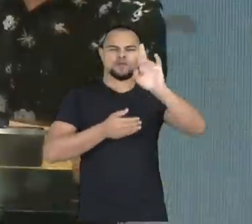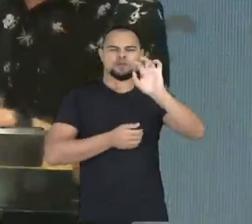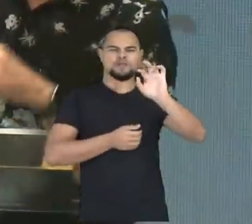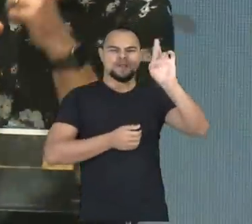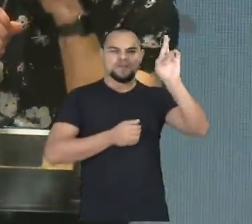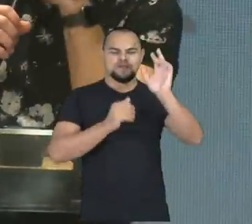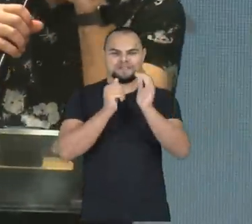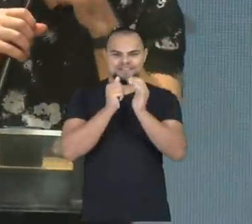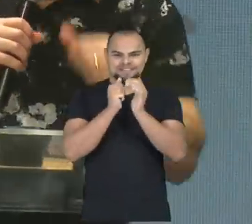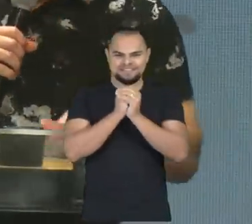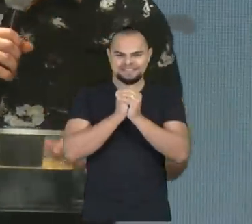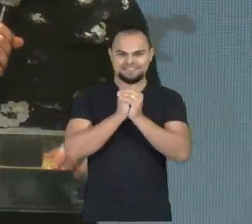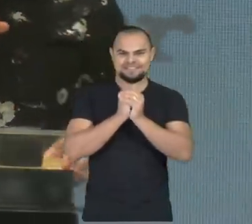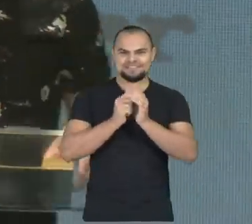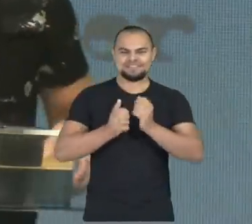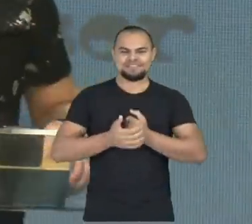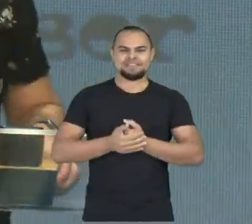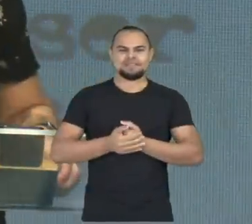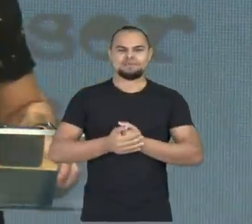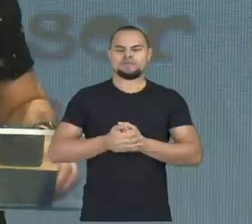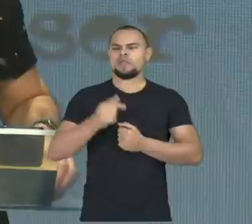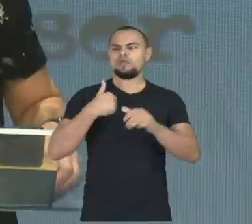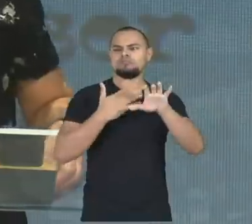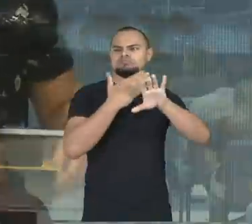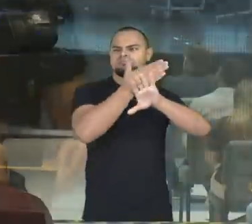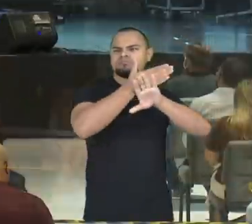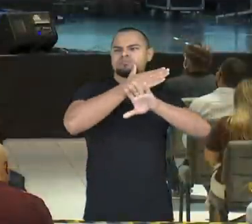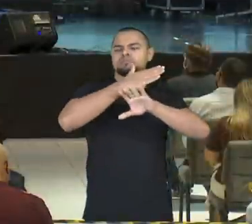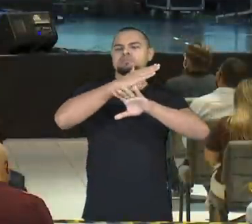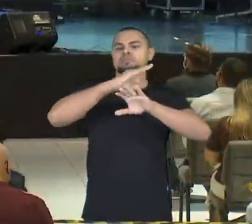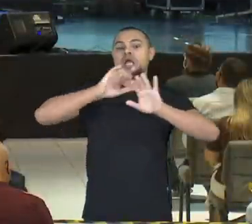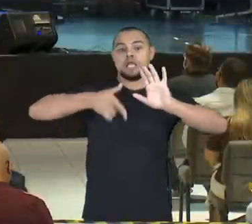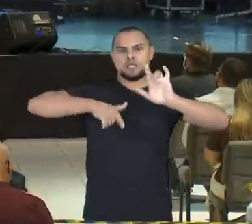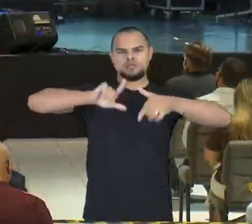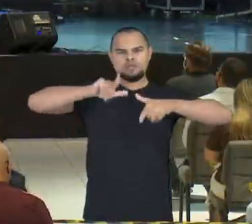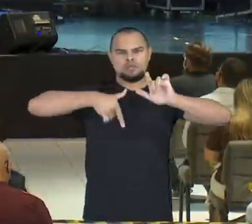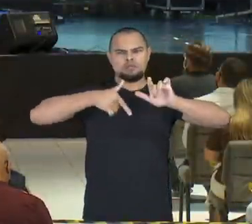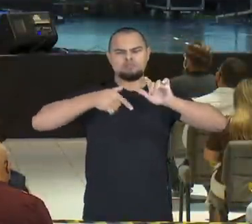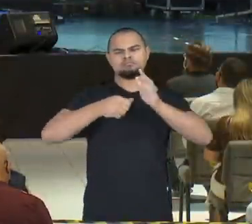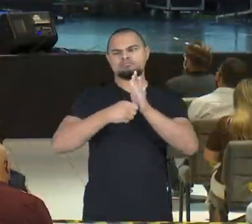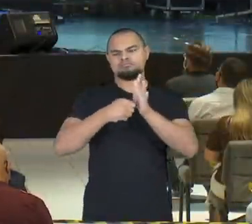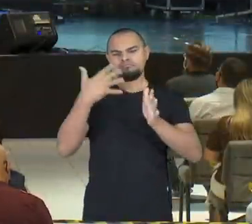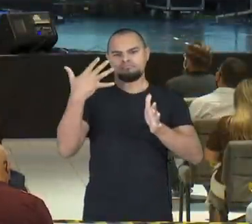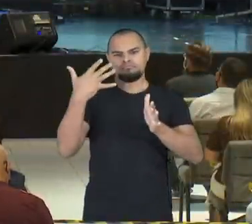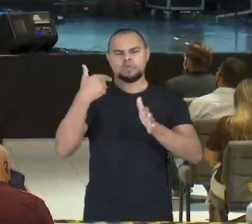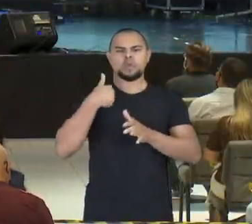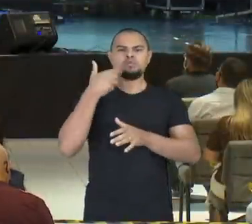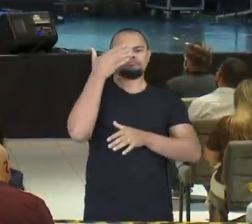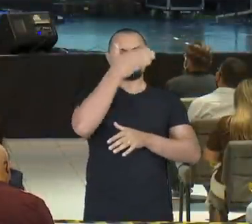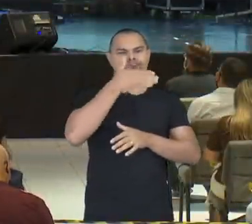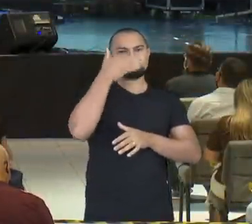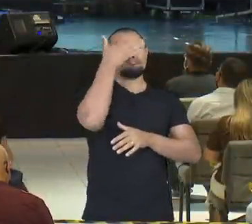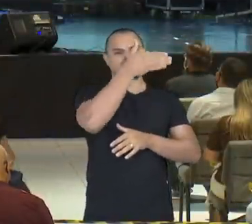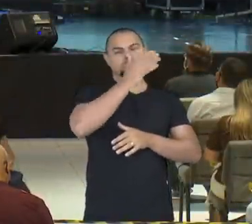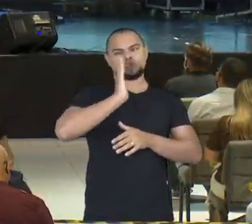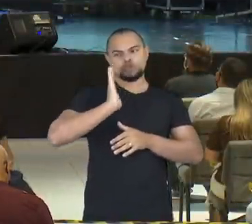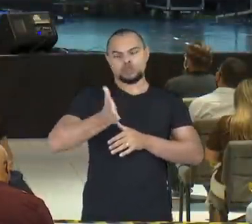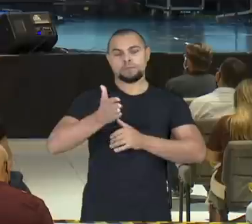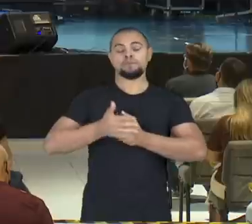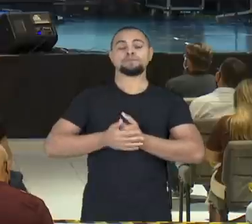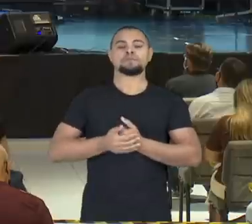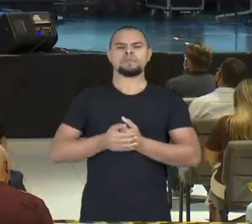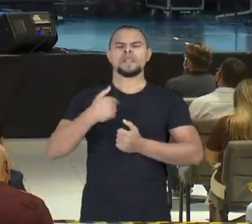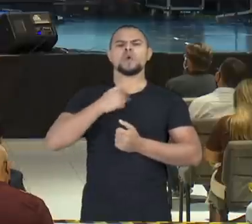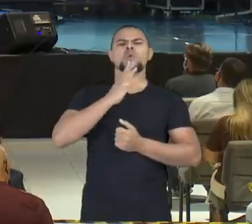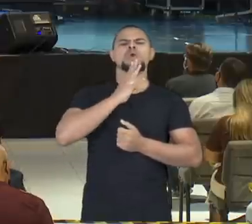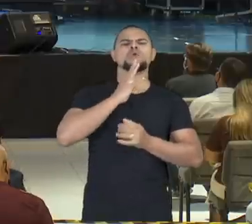gente? Eu estive em Israel algumas vezes e eu conheci